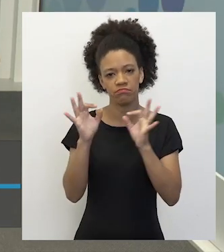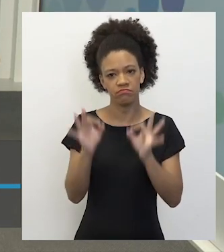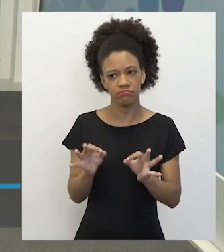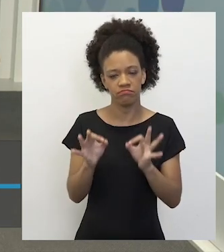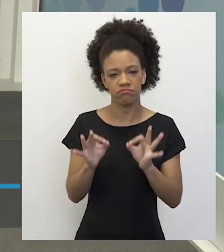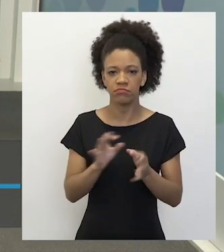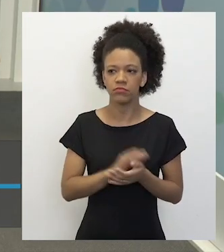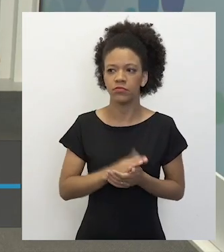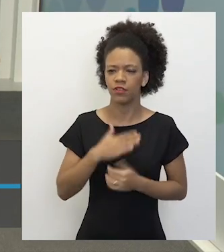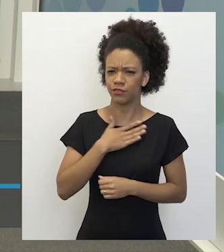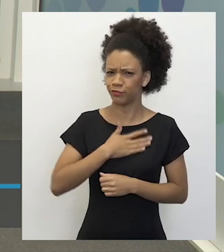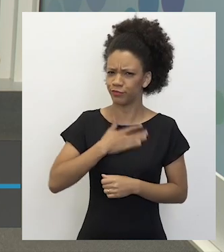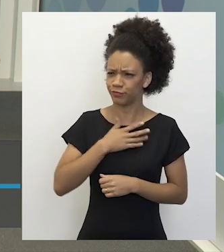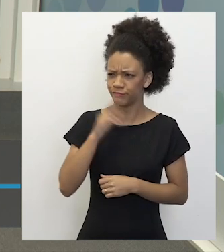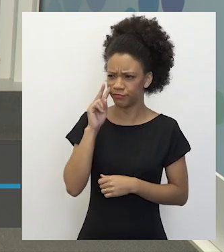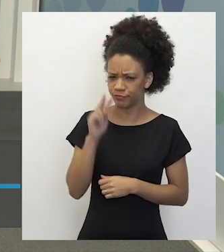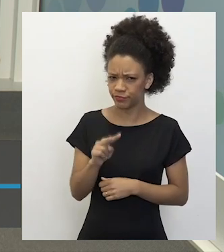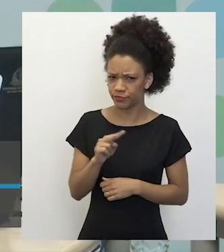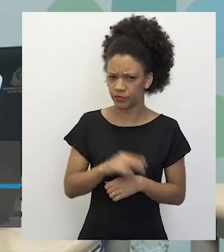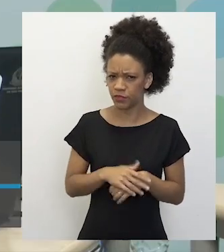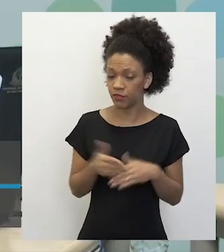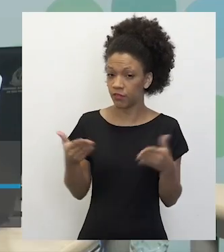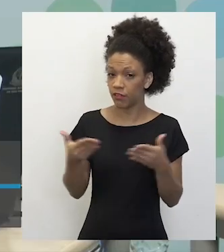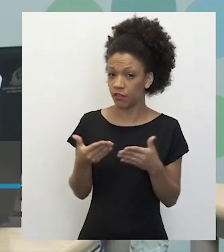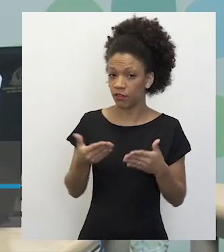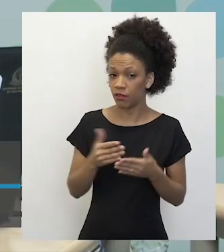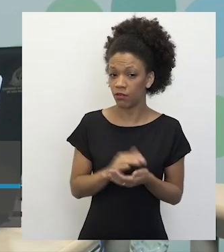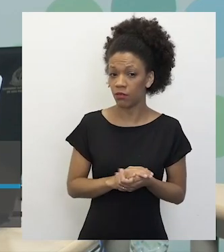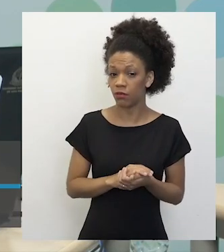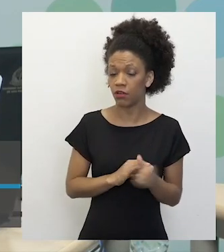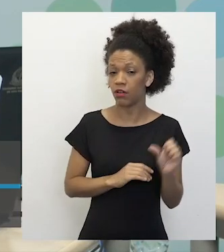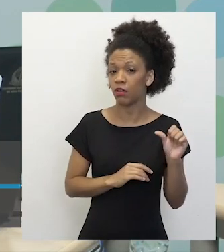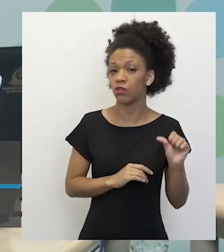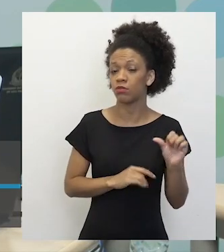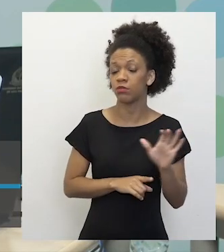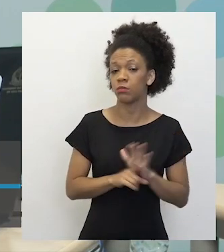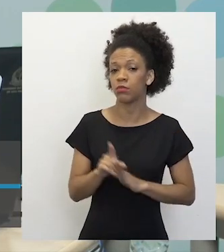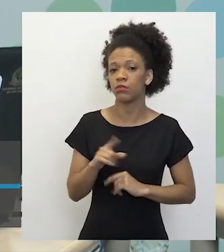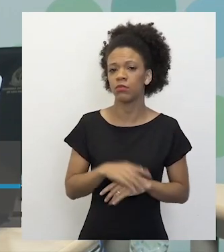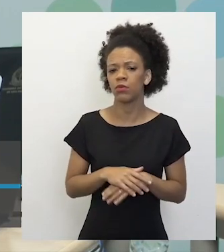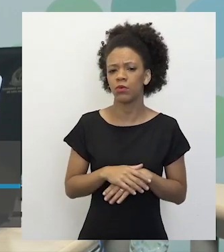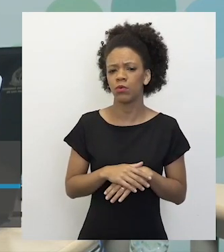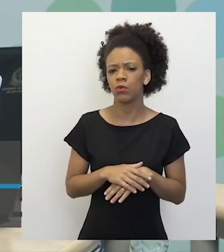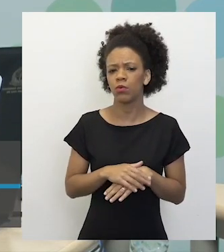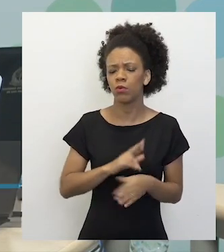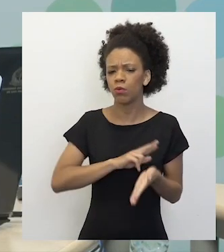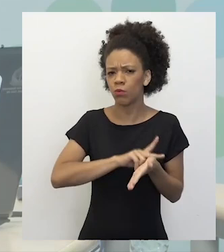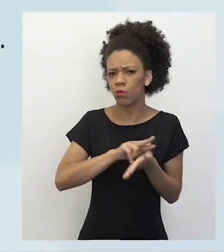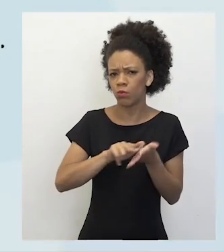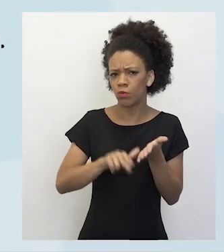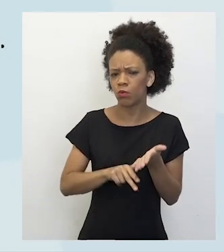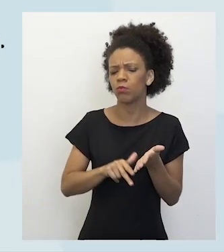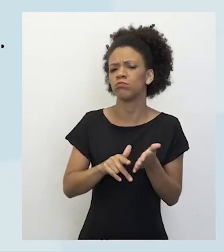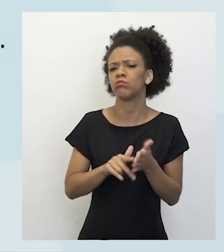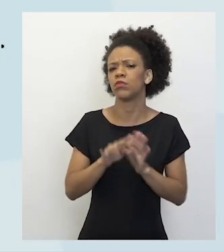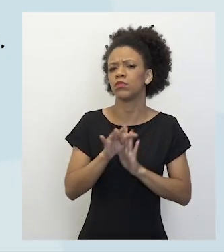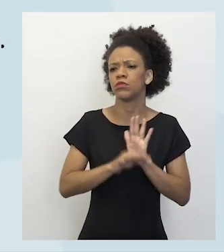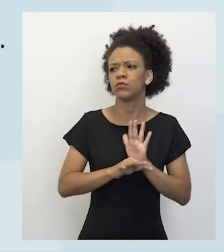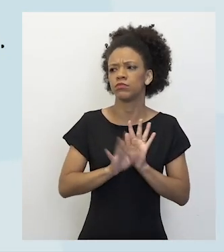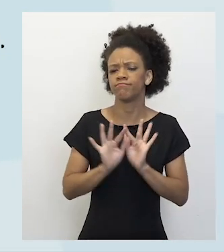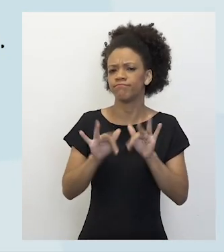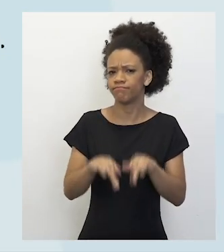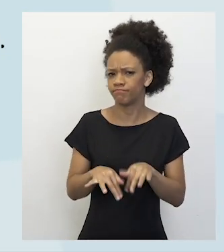Perfeito, gostei de ver. Agora vamos para a 9ª questão. O gênero textual que encerra o ensinamento